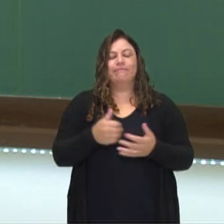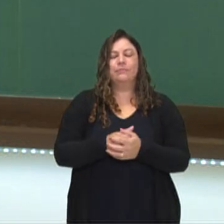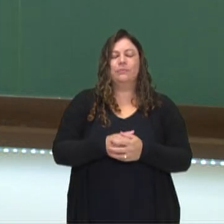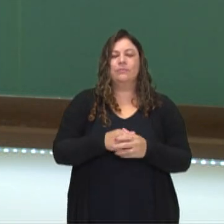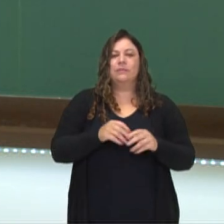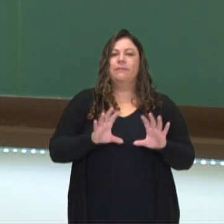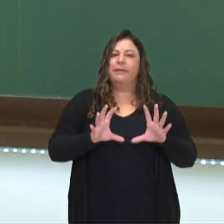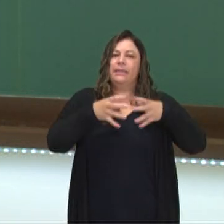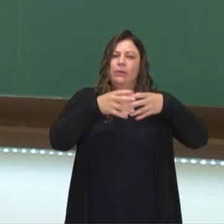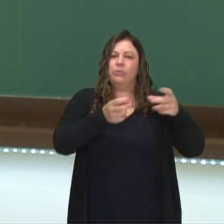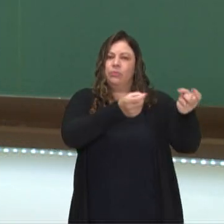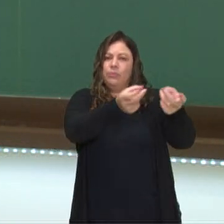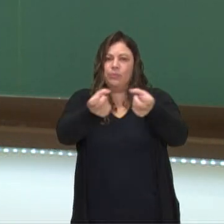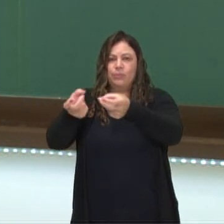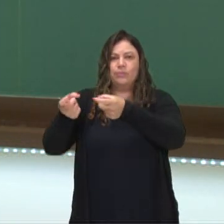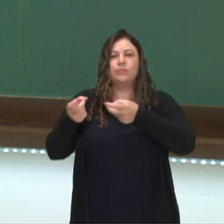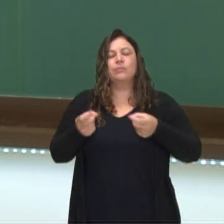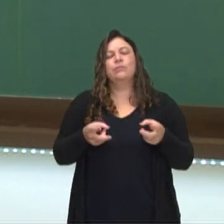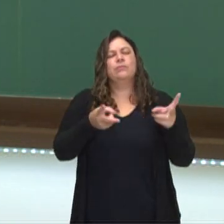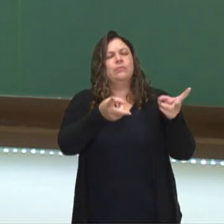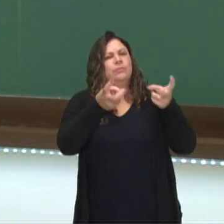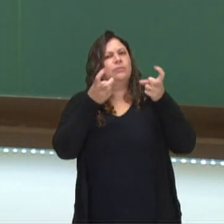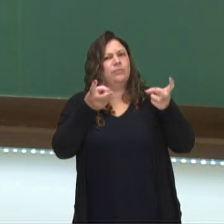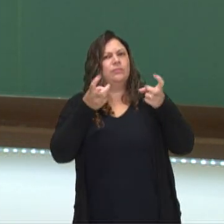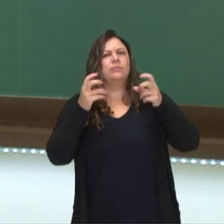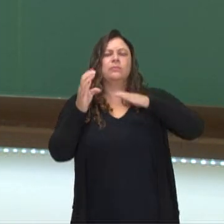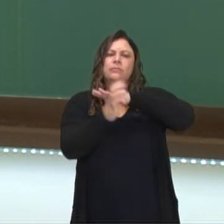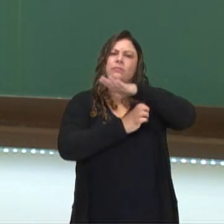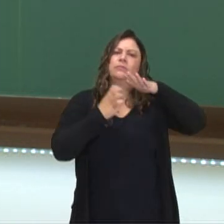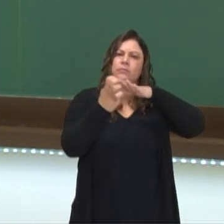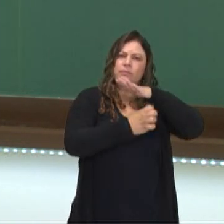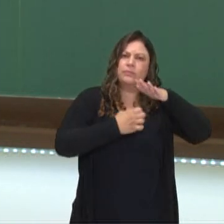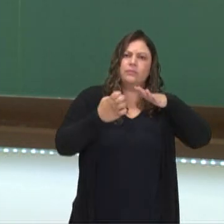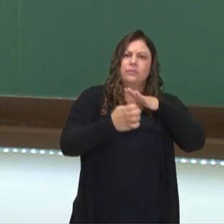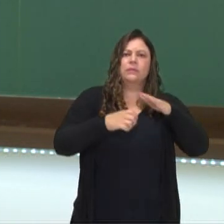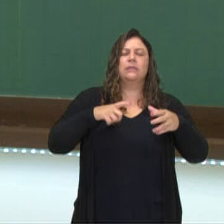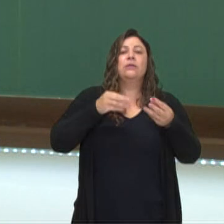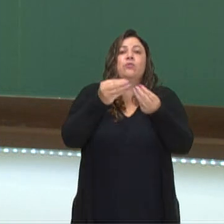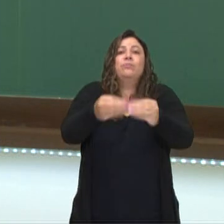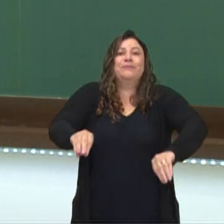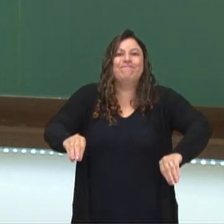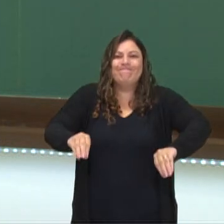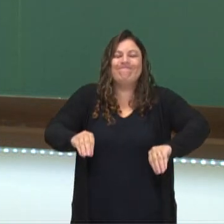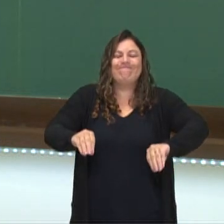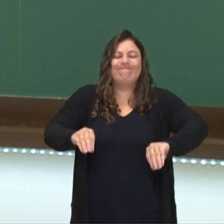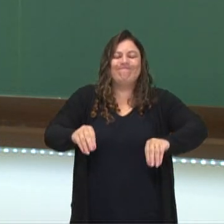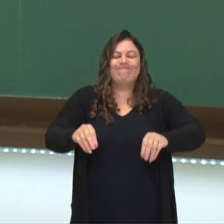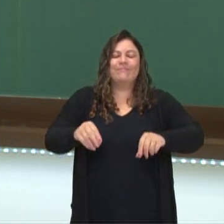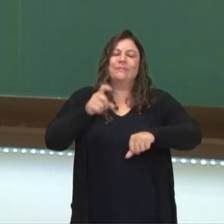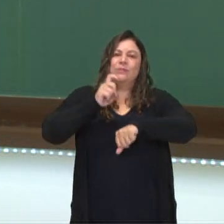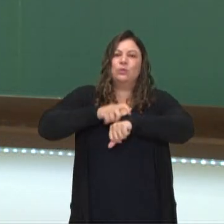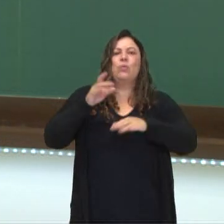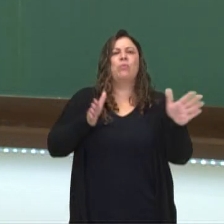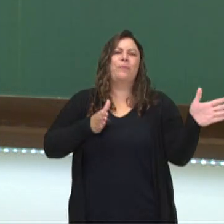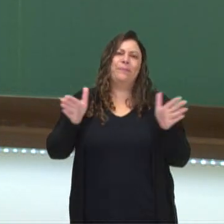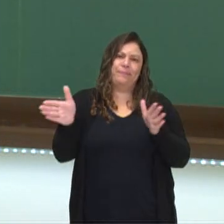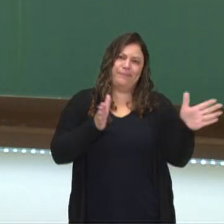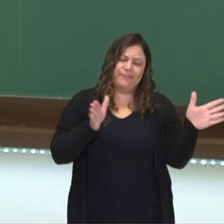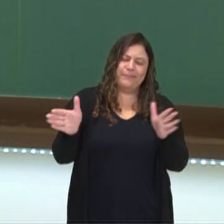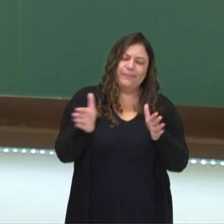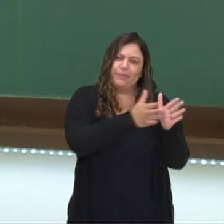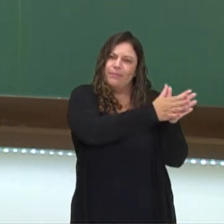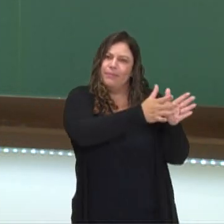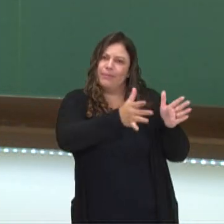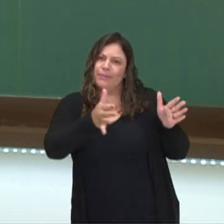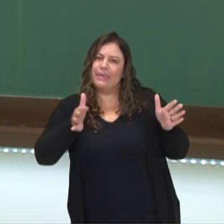ou mercado externo. Então, quando a gente observa que uma empresa ela teve um prejuízo num determinado momento da sua